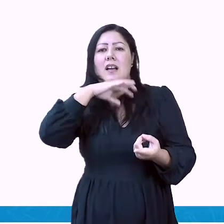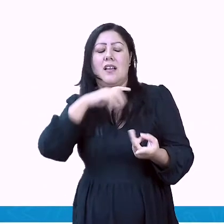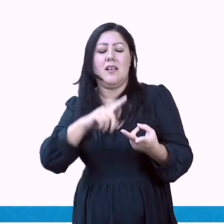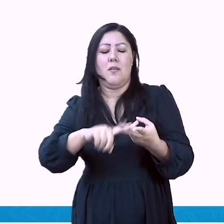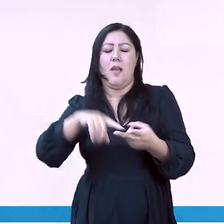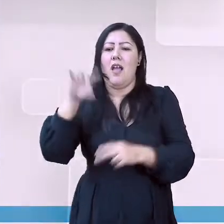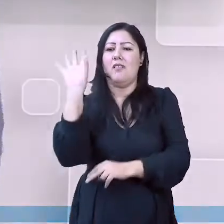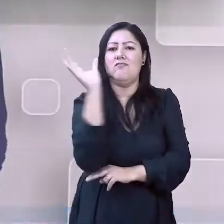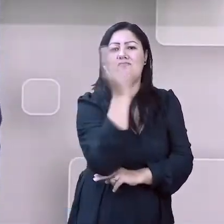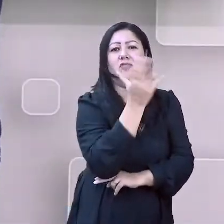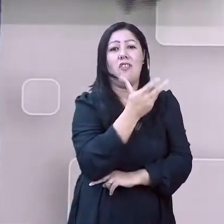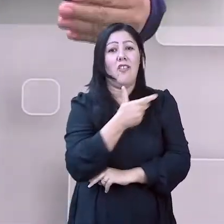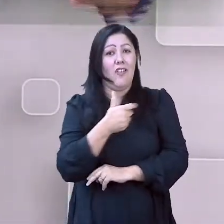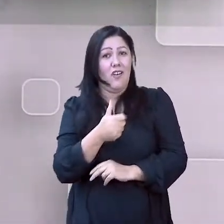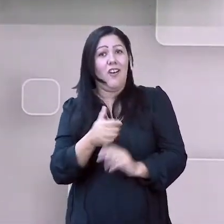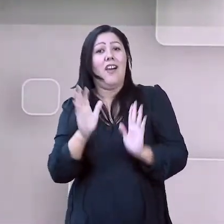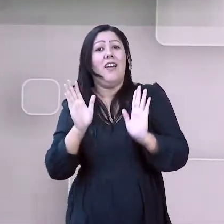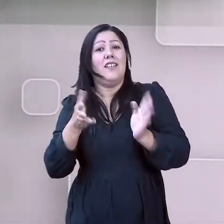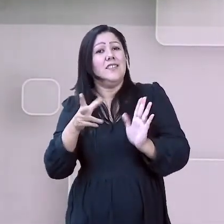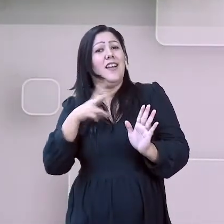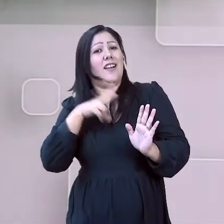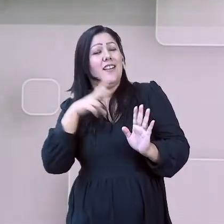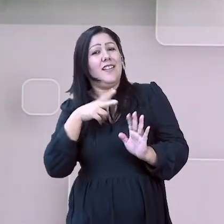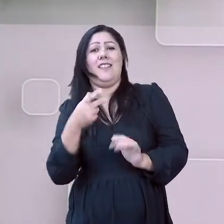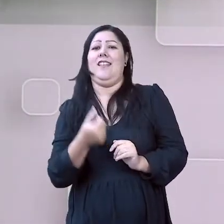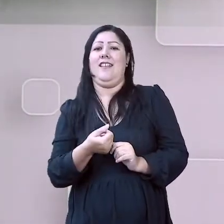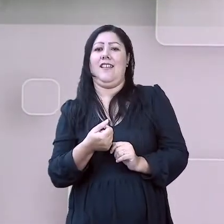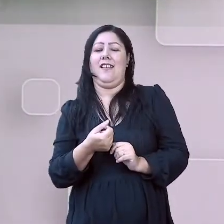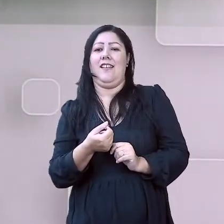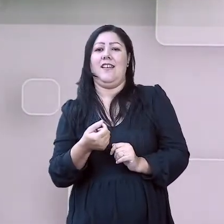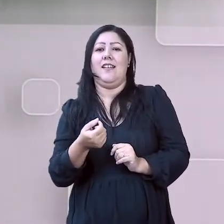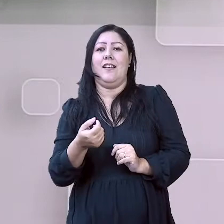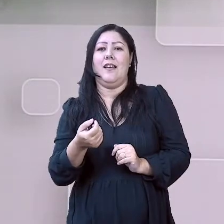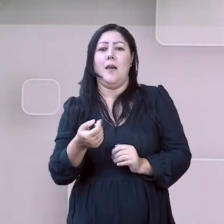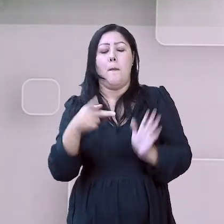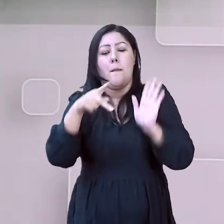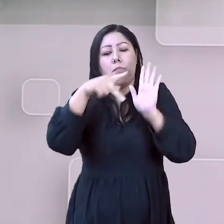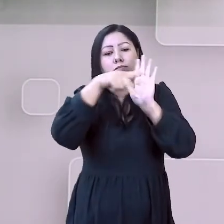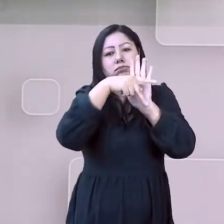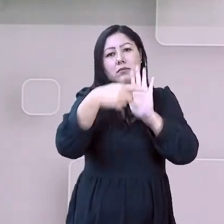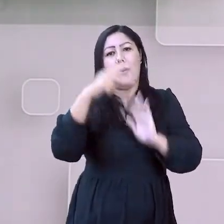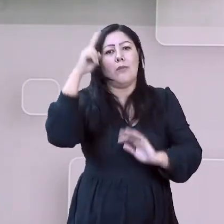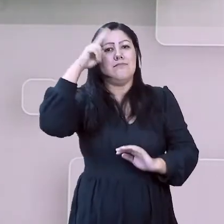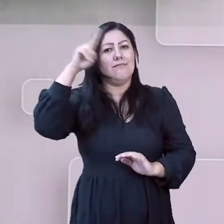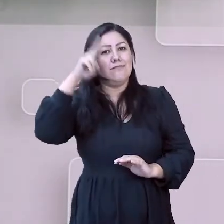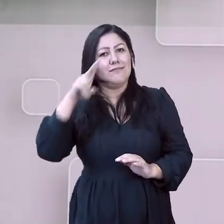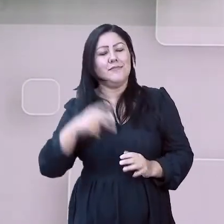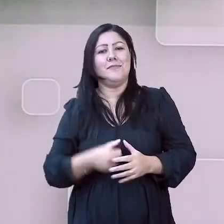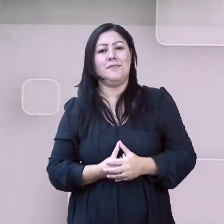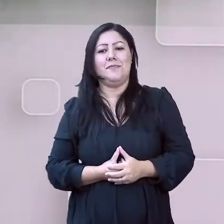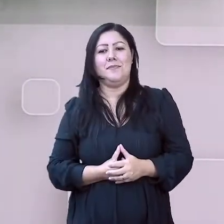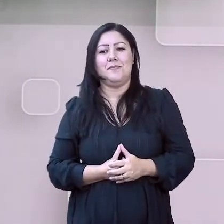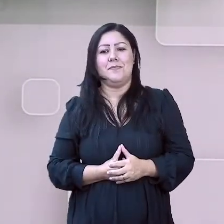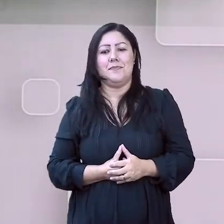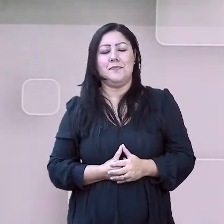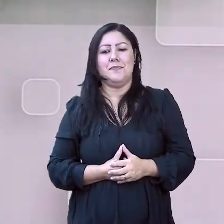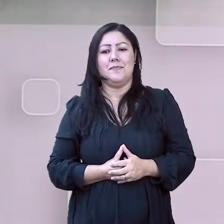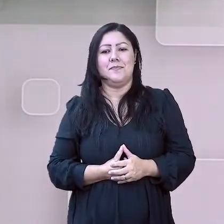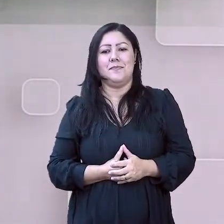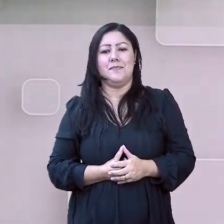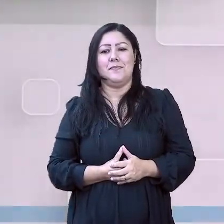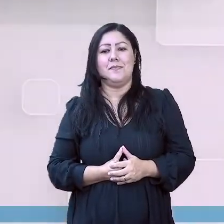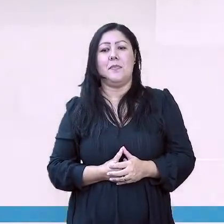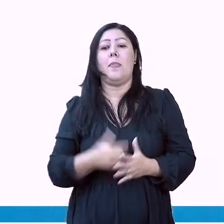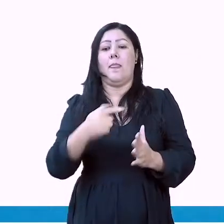tudo escreveram a respeito do nosso planeta. E observem que o ser humano, ele